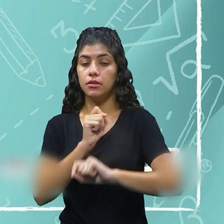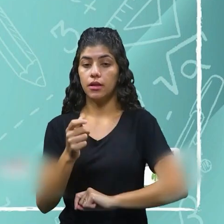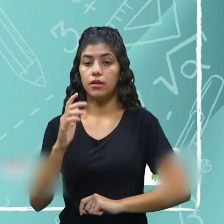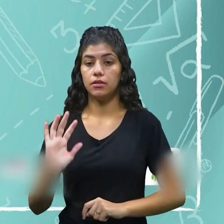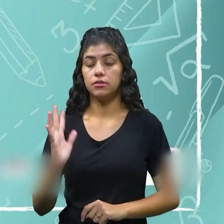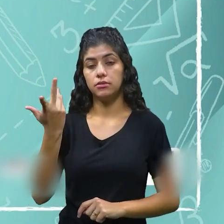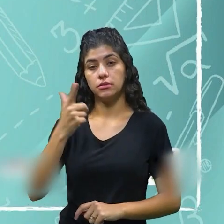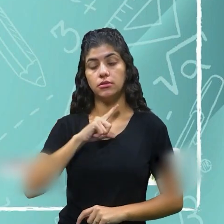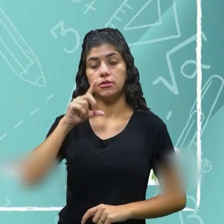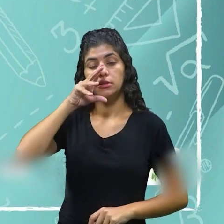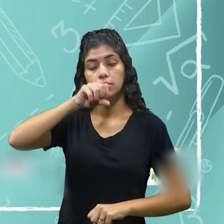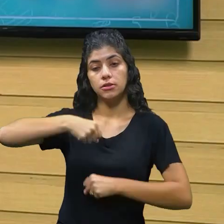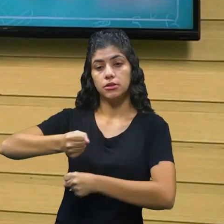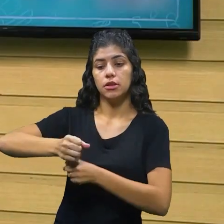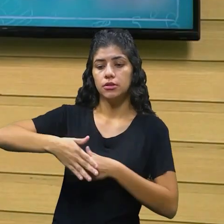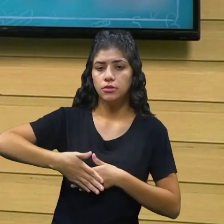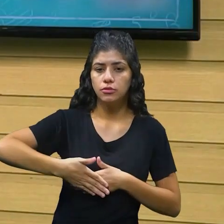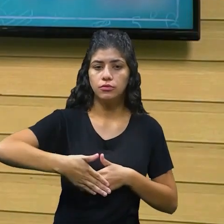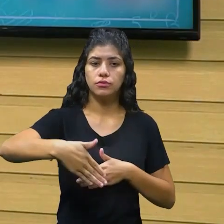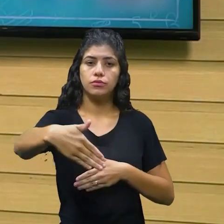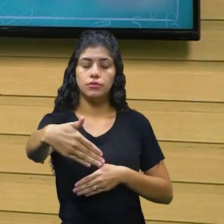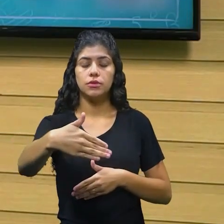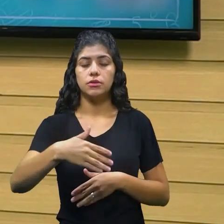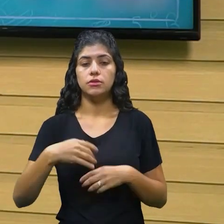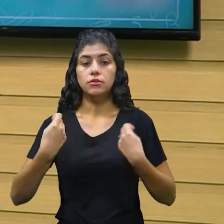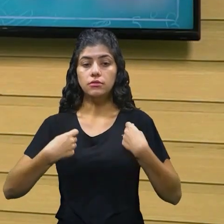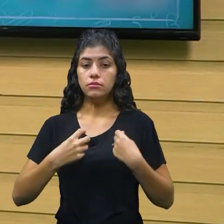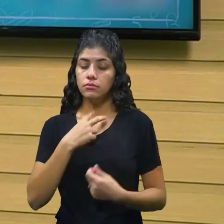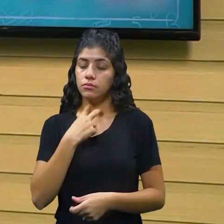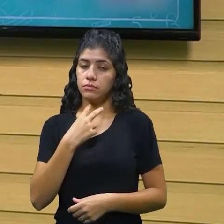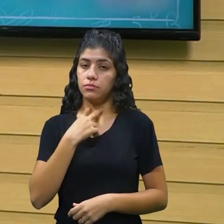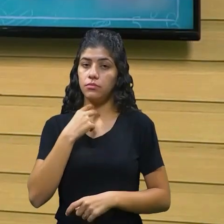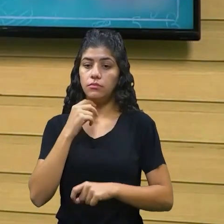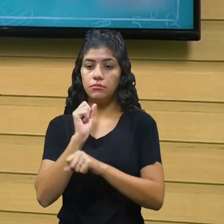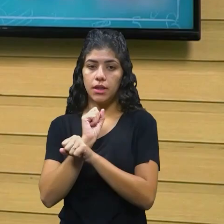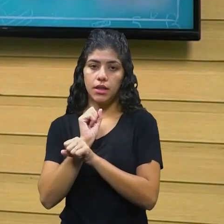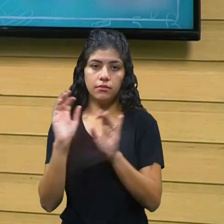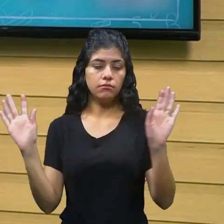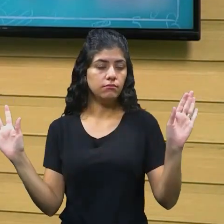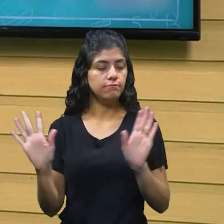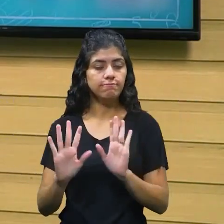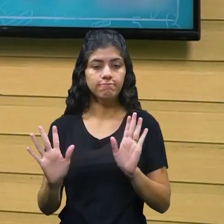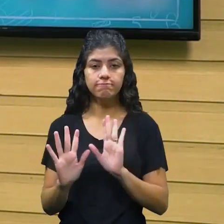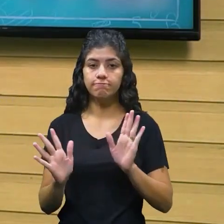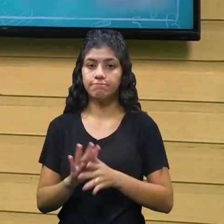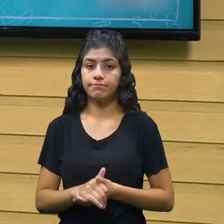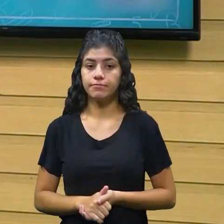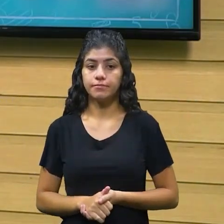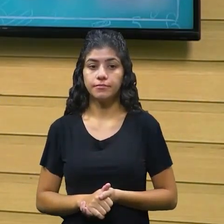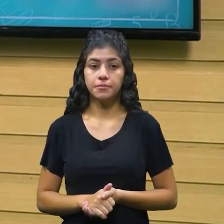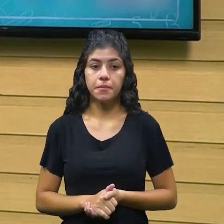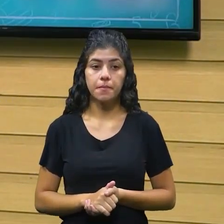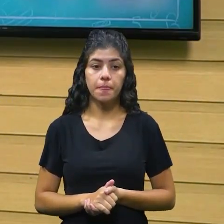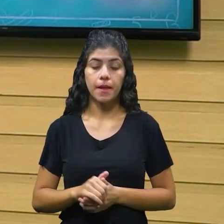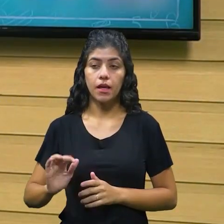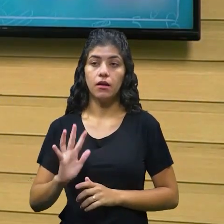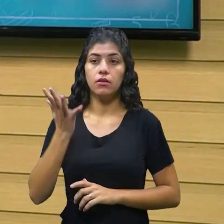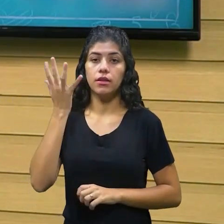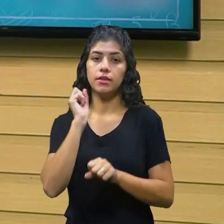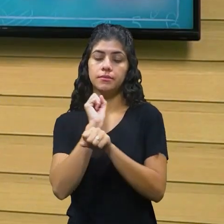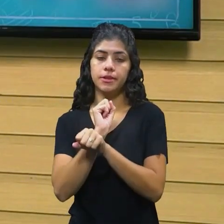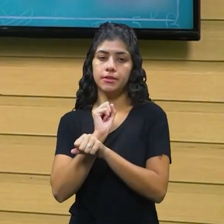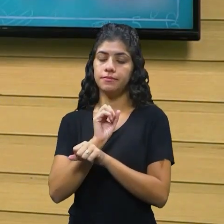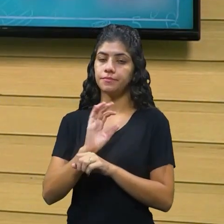uma força constante. Então, essa força ela não pode ser cessante, ela não pode simplesmente ocorrer e